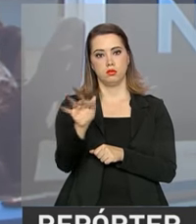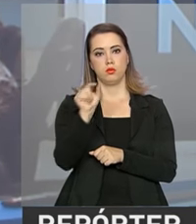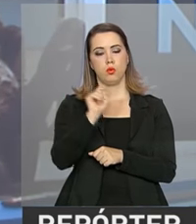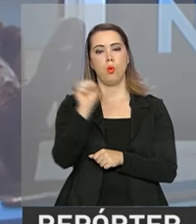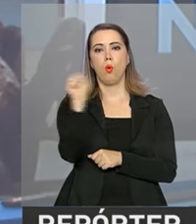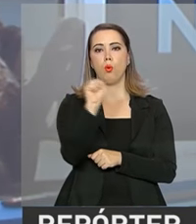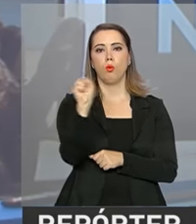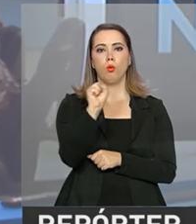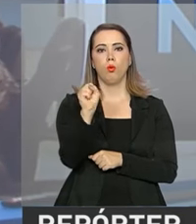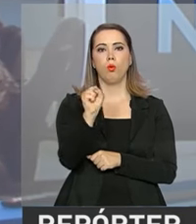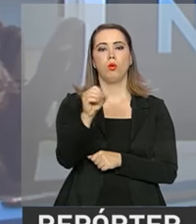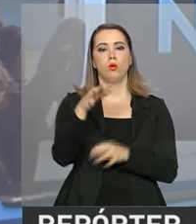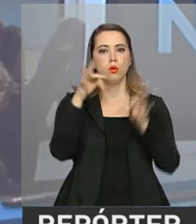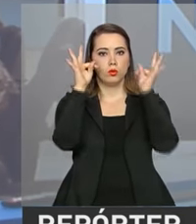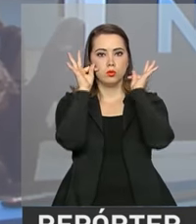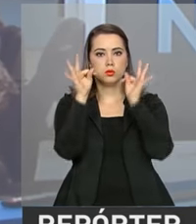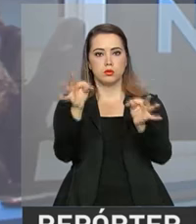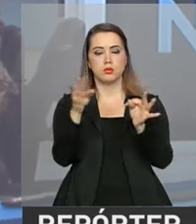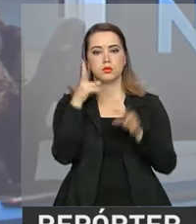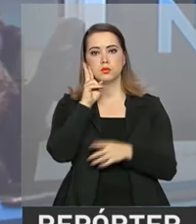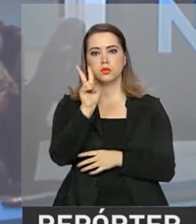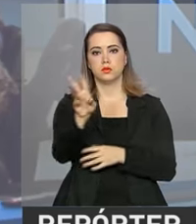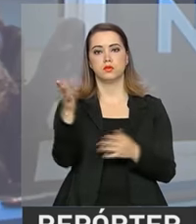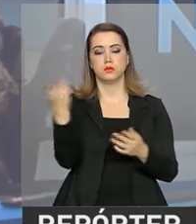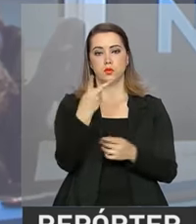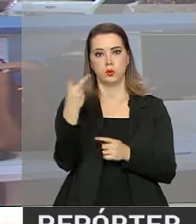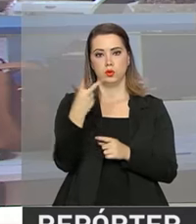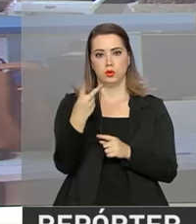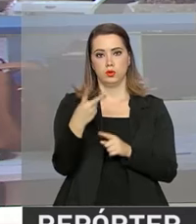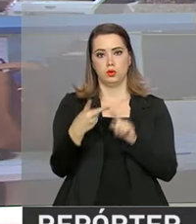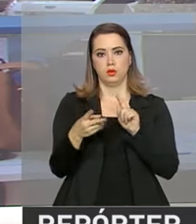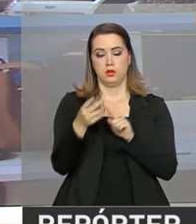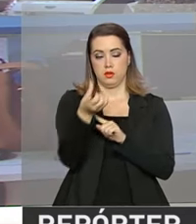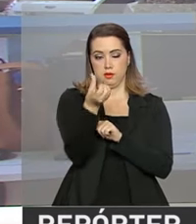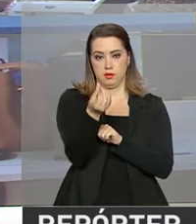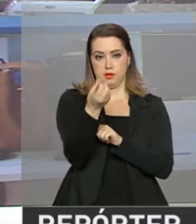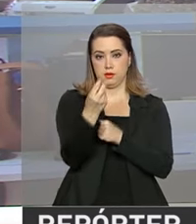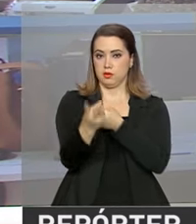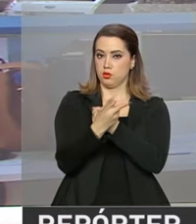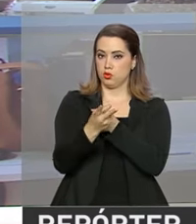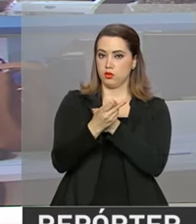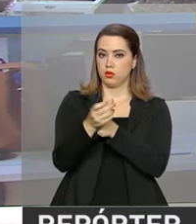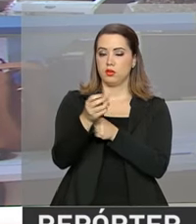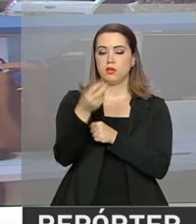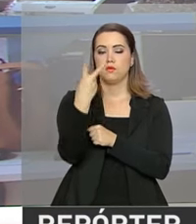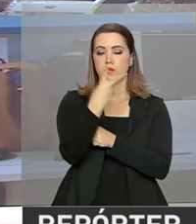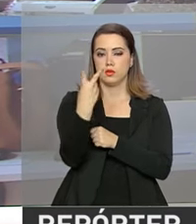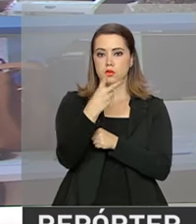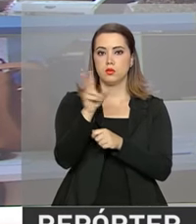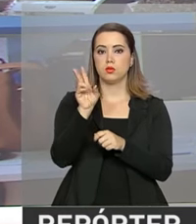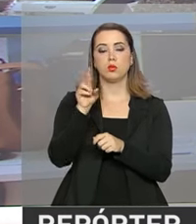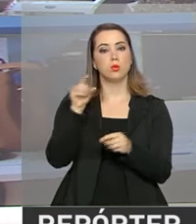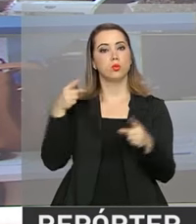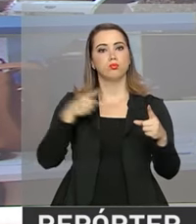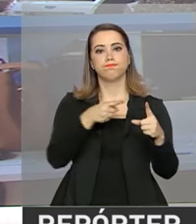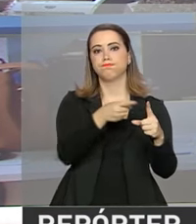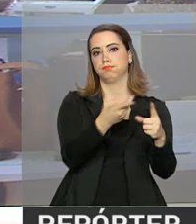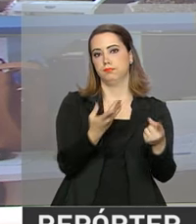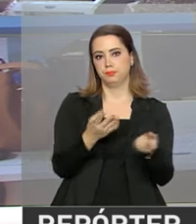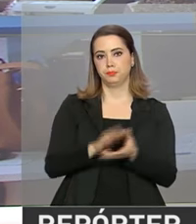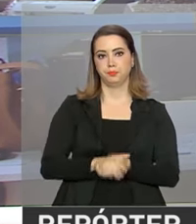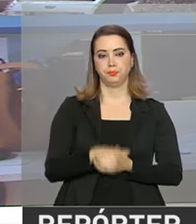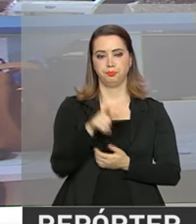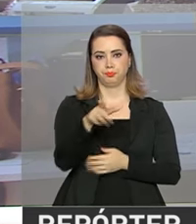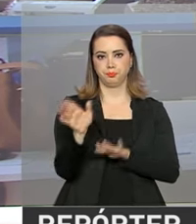testemunhas, sendo 6 de defesa e 2 de acusação. E o BNDES vai disponibilizar mais crédito para as empresas